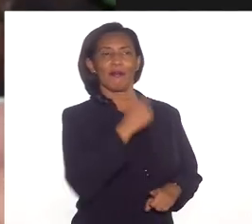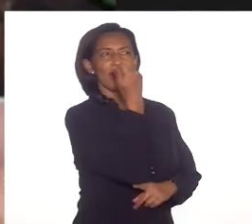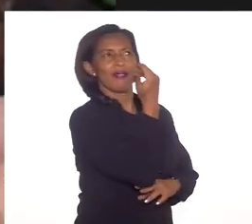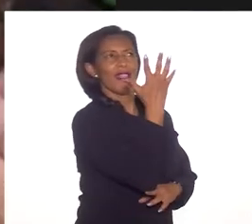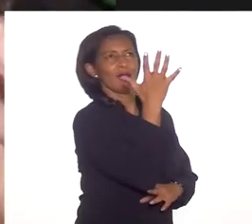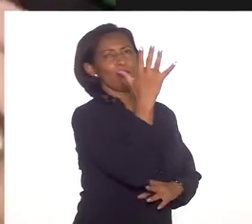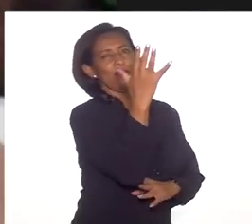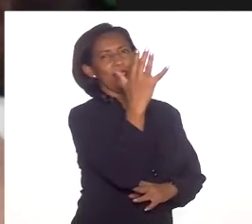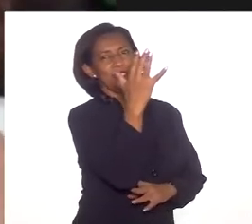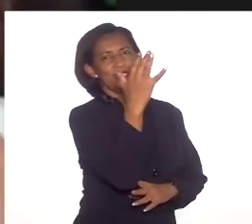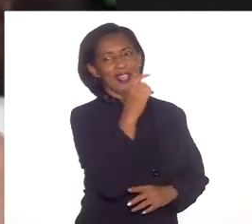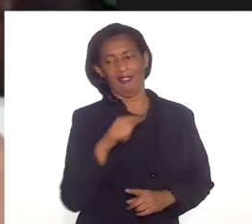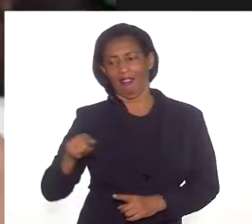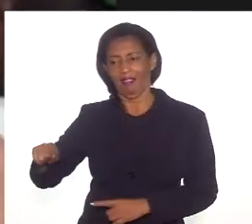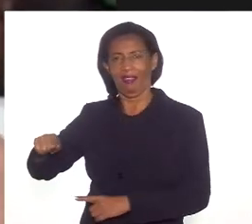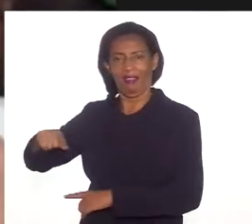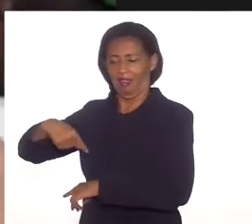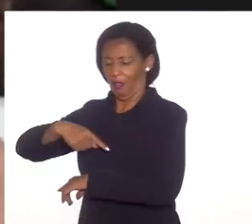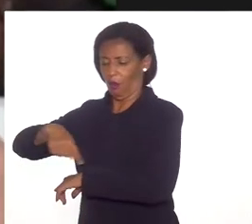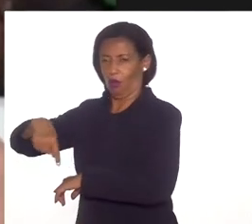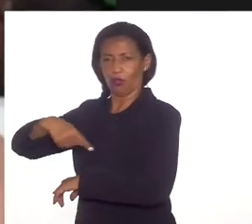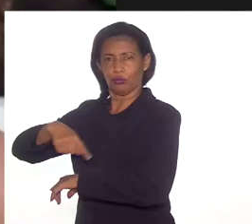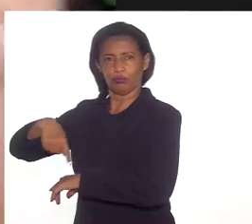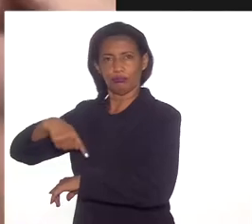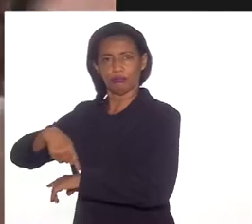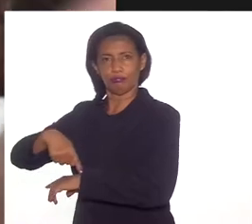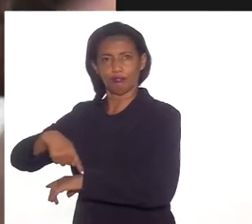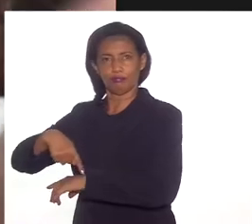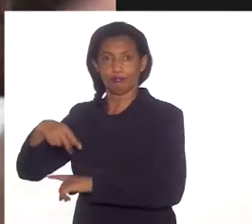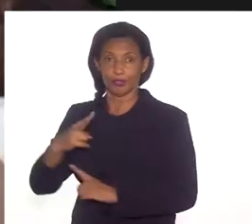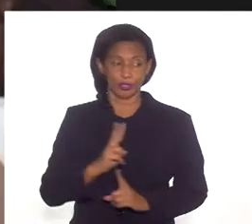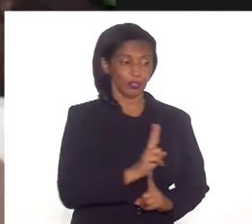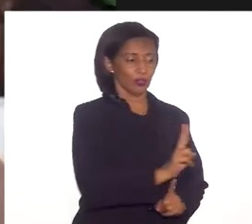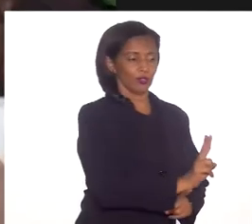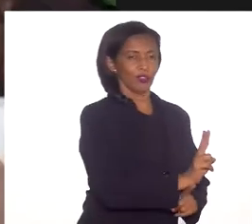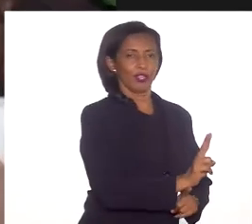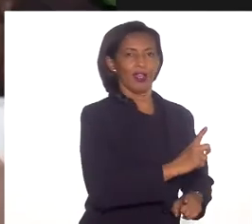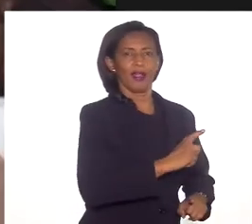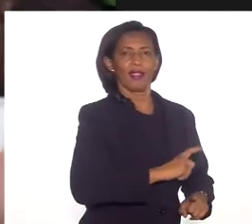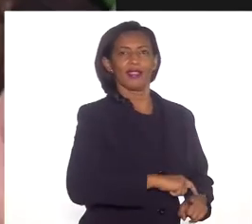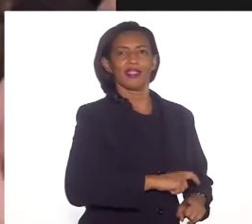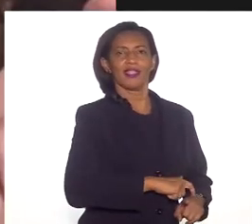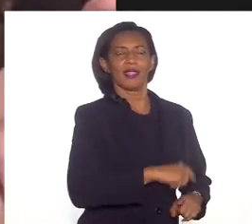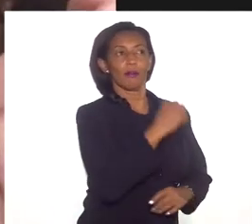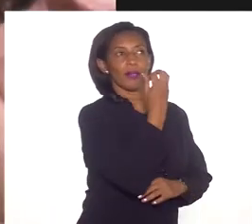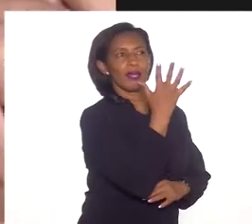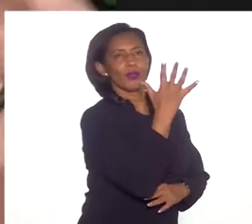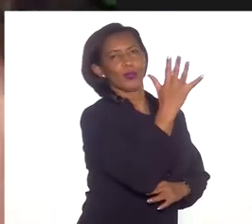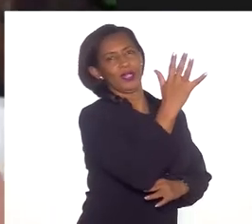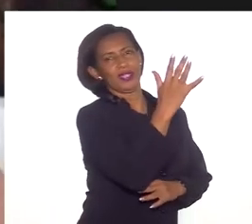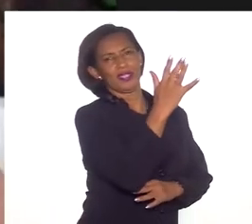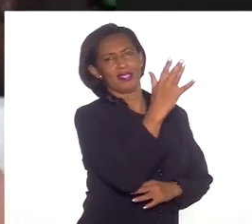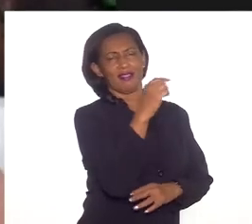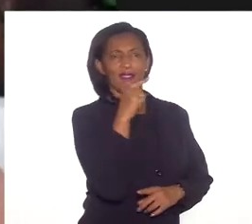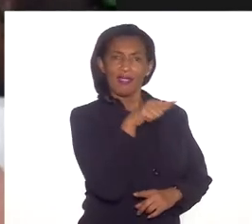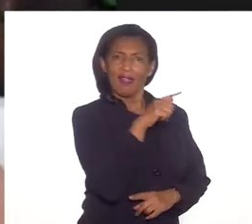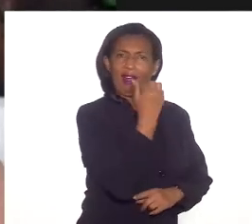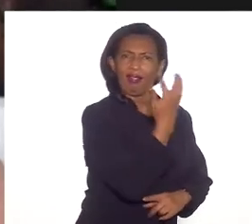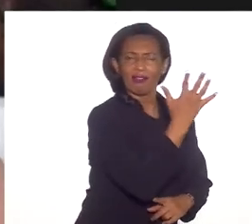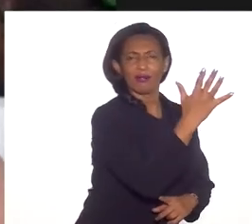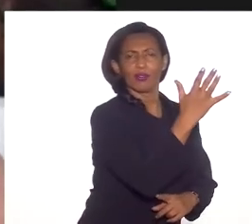natureza. O tempo ocidental é o tempo do relógio, portanto. E o tempo indígena é o tempo da natureza.